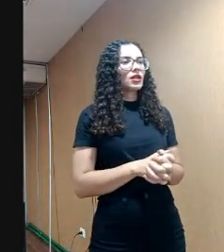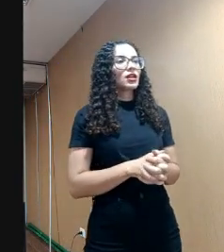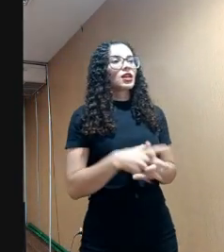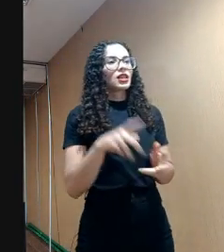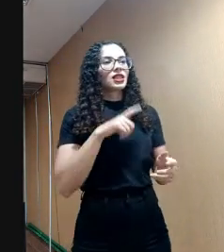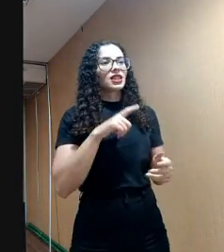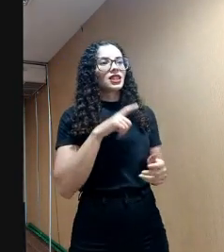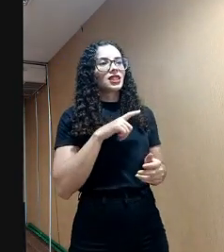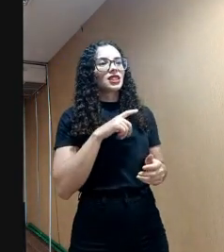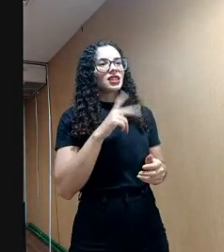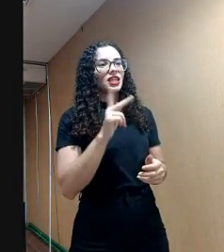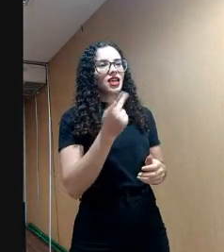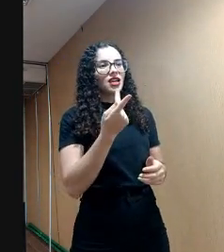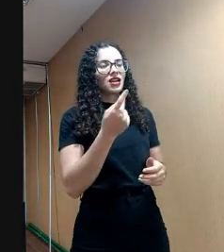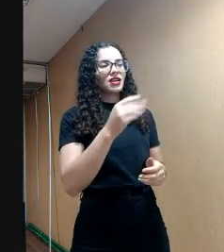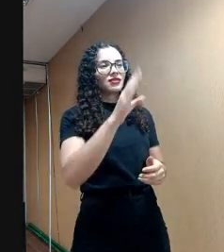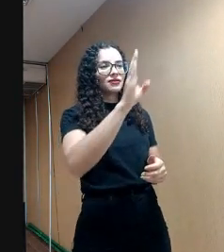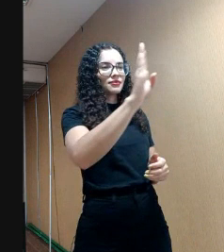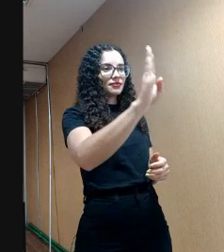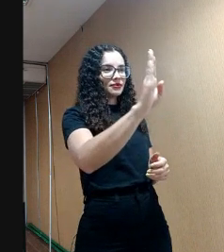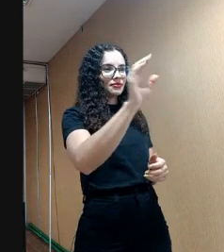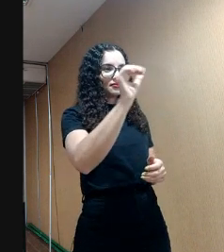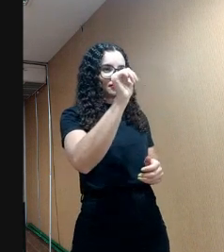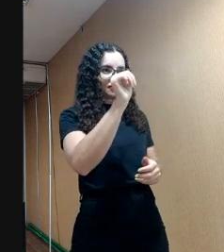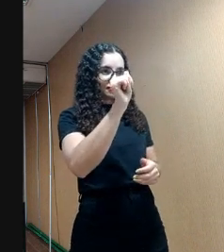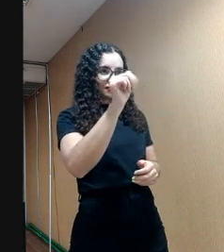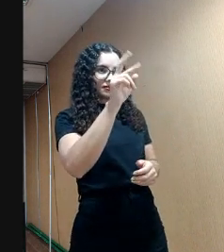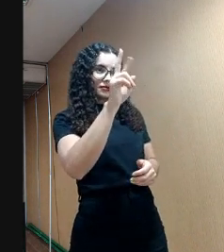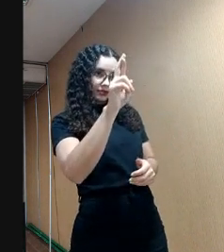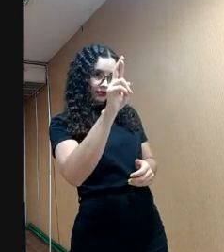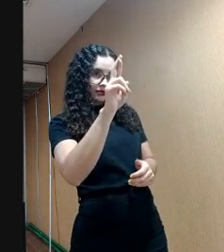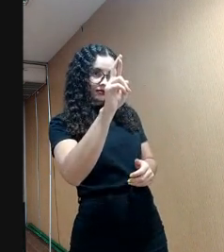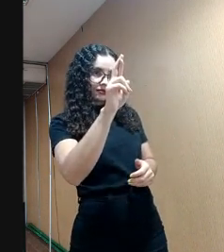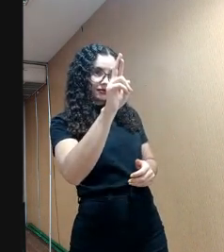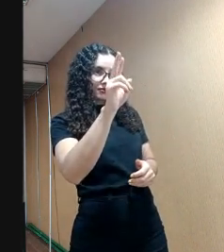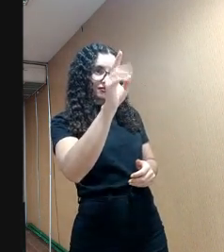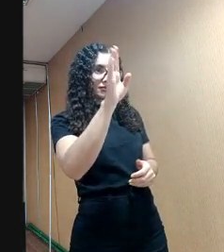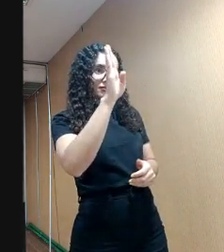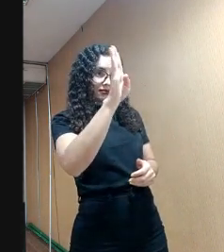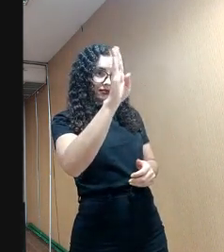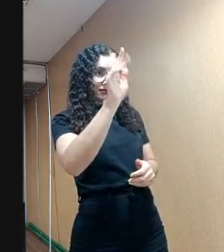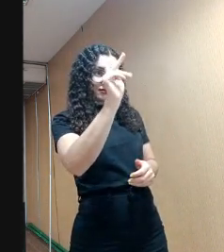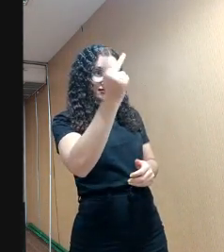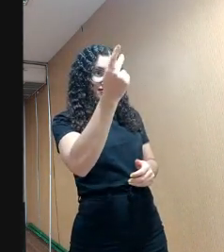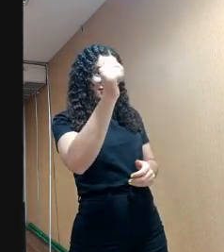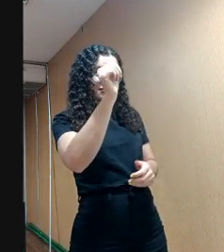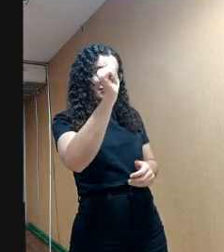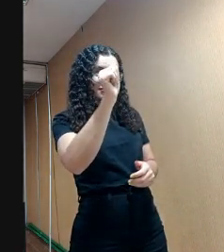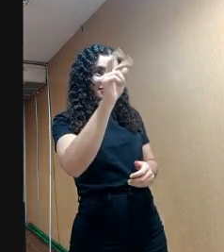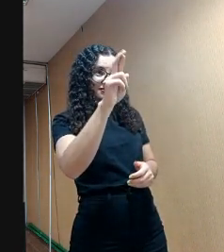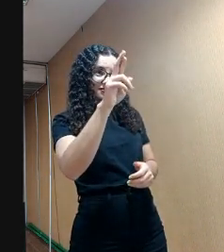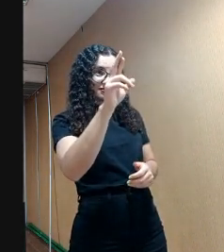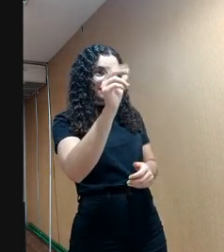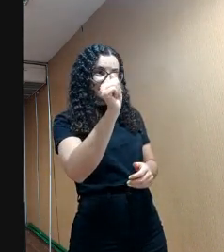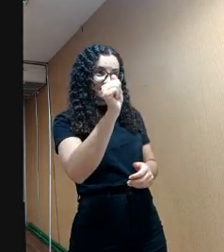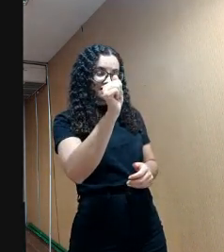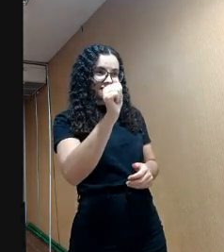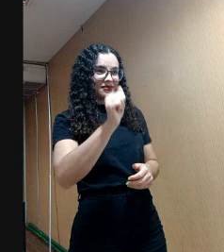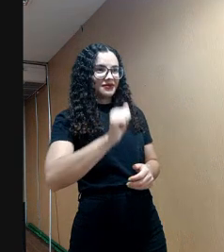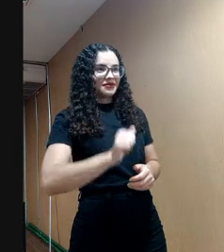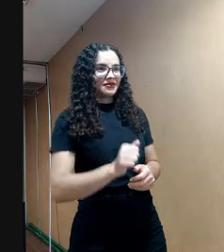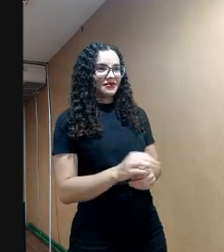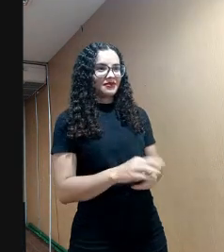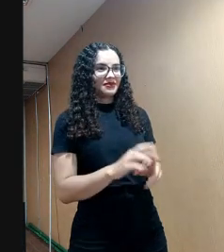Grata, professor Emerson. Boa noite a todos e a todas. Aproveito a oportunidade para cumprimentar